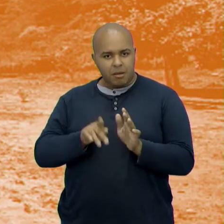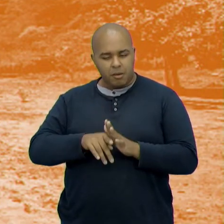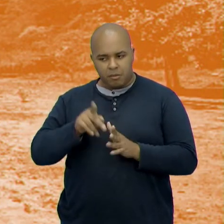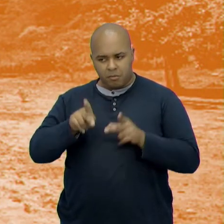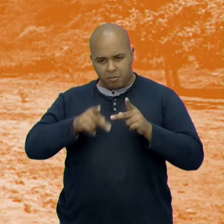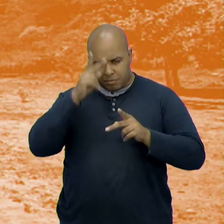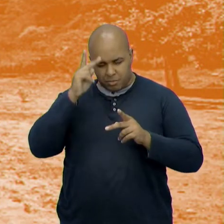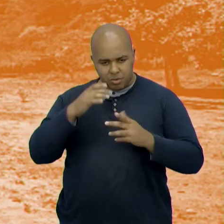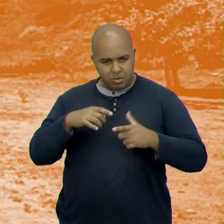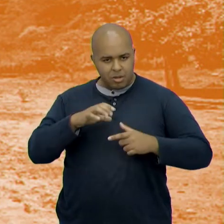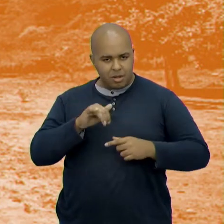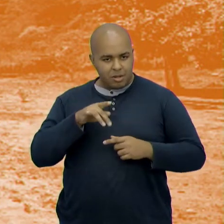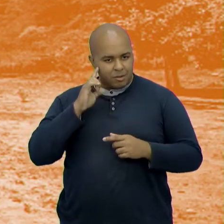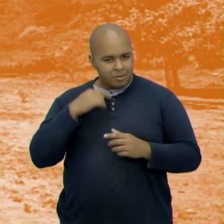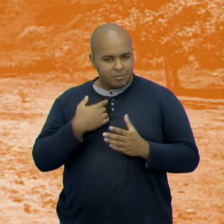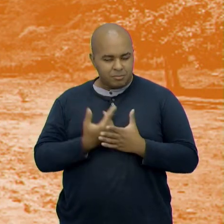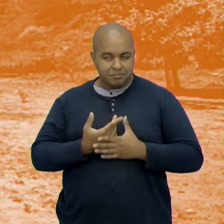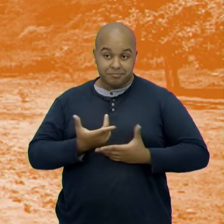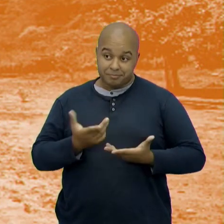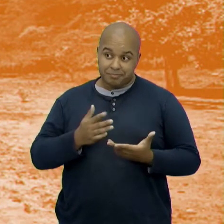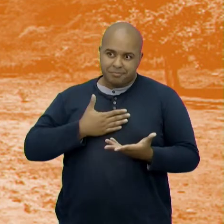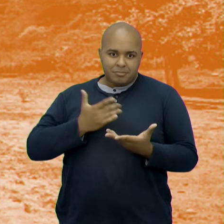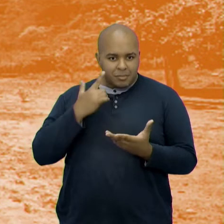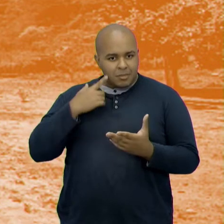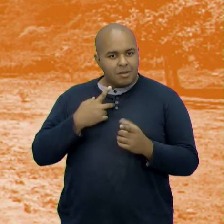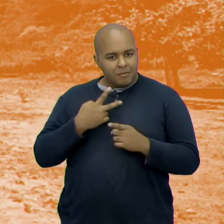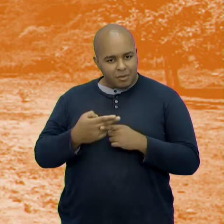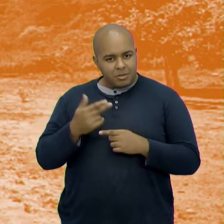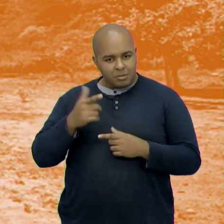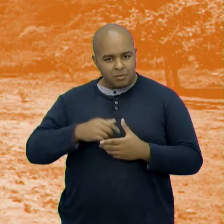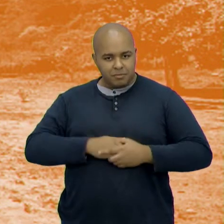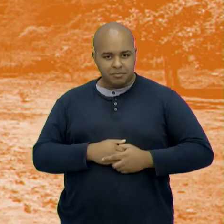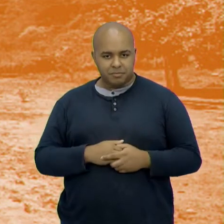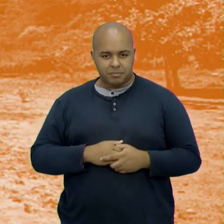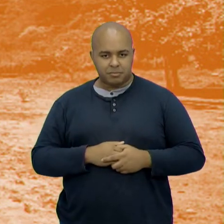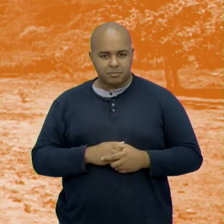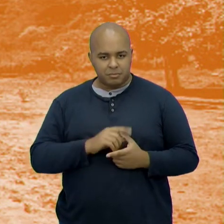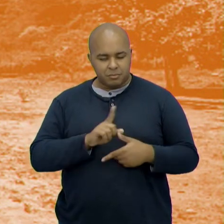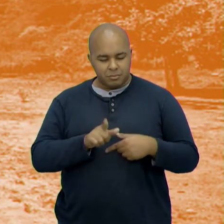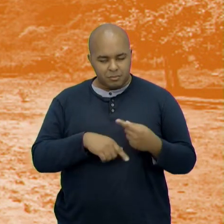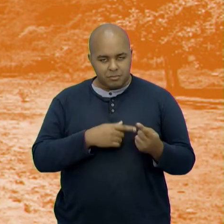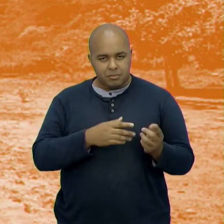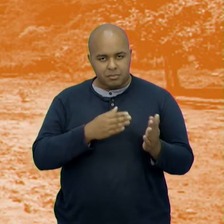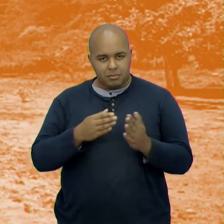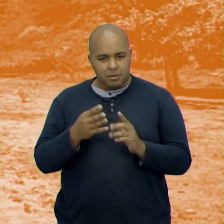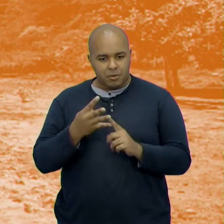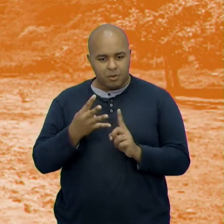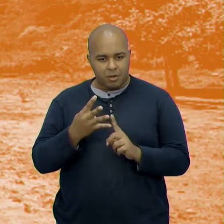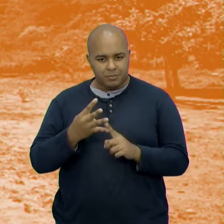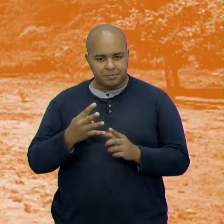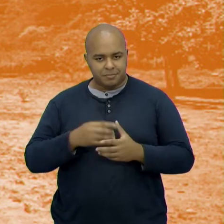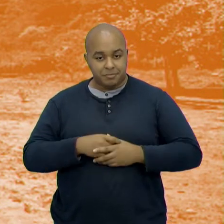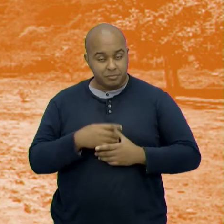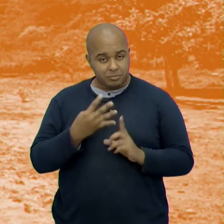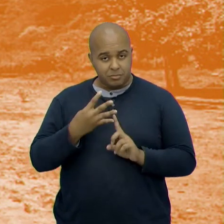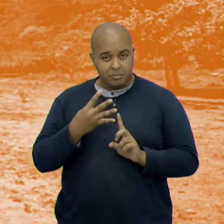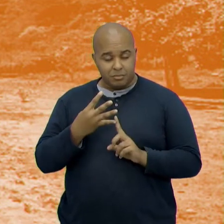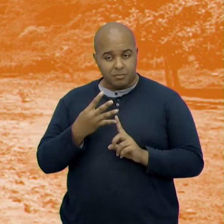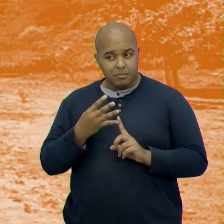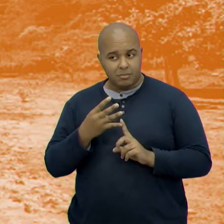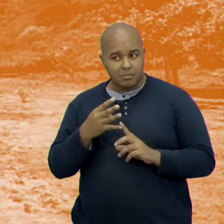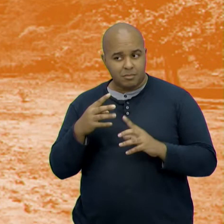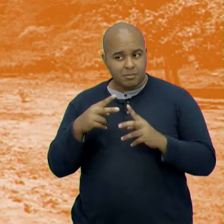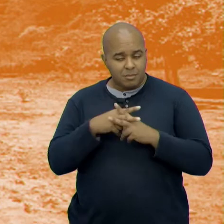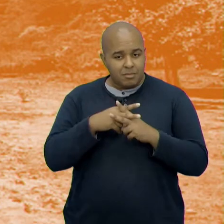de Canudos. E, para surpresa de todos, eles vencem novamente, né? E aí vem o quarto fogo. No quarto